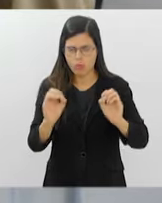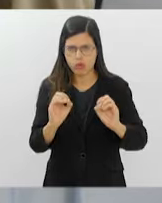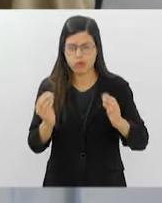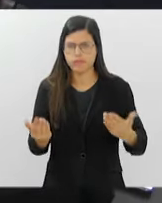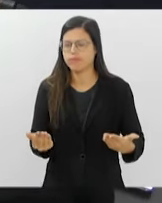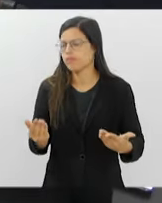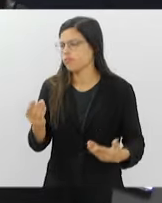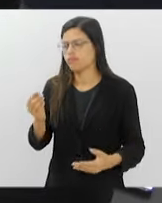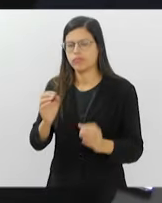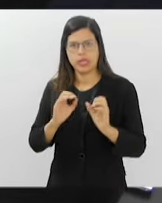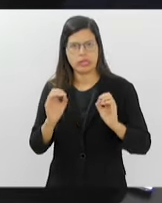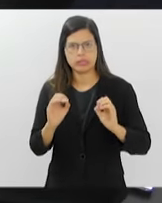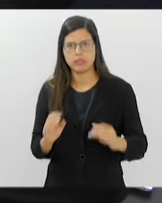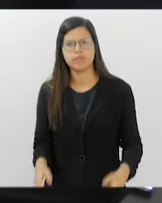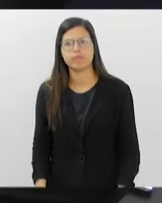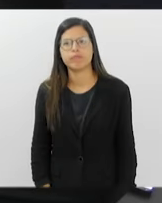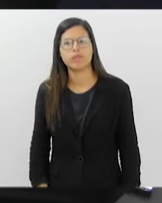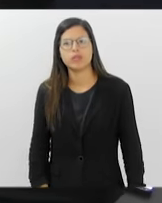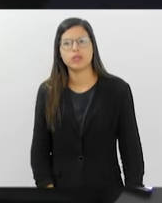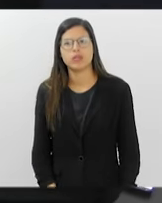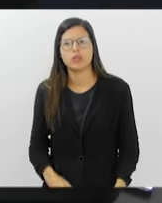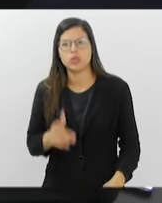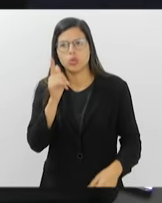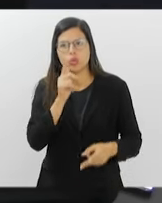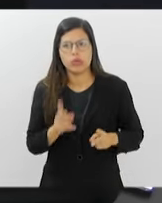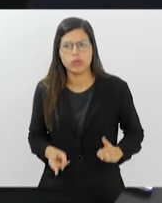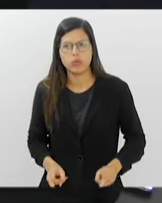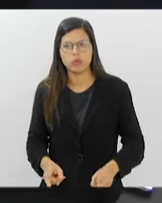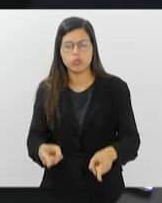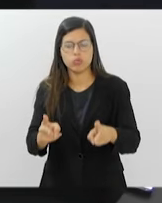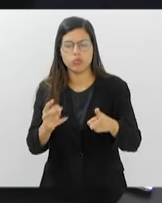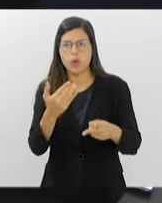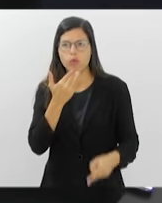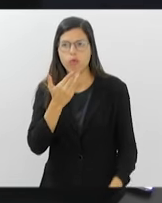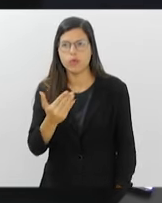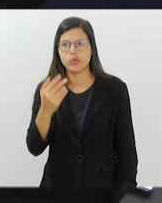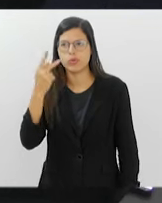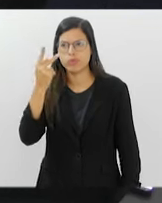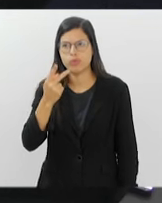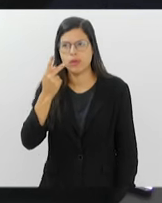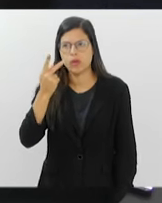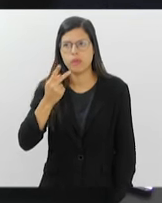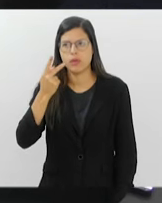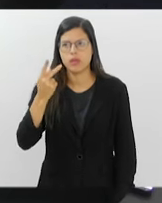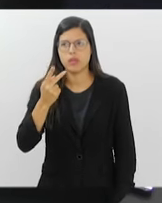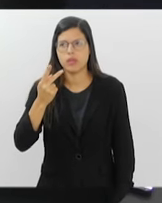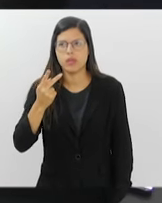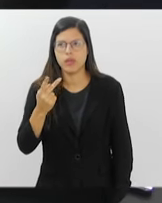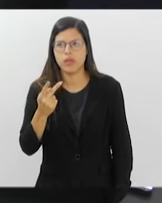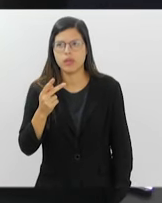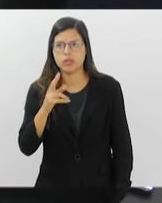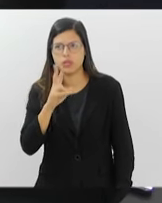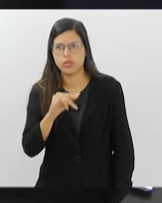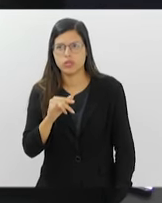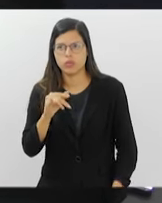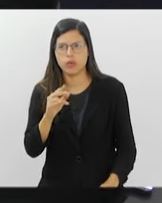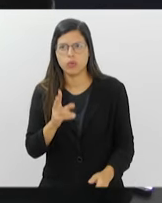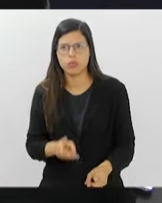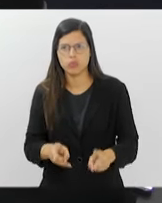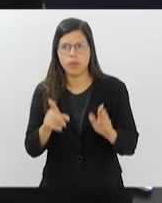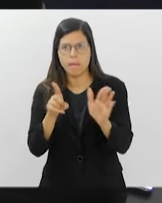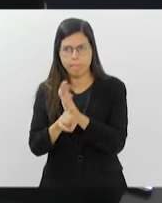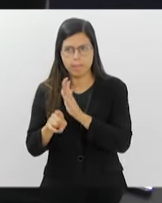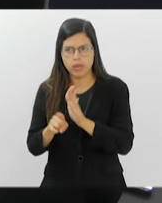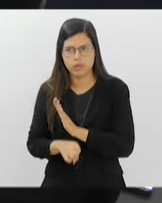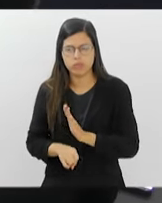possa dar então sequência na dinâmica eu vou pedir pros parlamentares que a gente vai dar sequência nas perguntas e